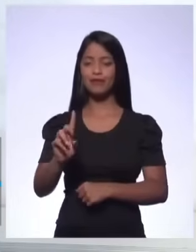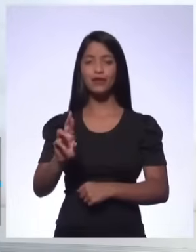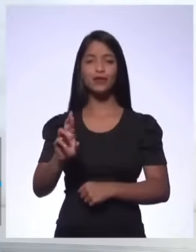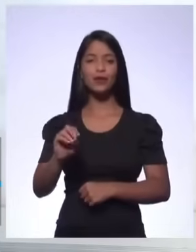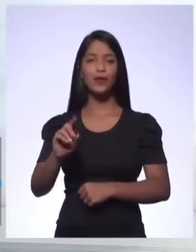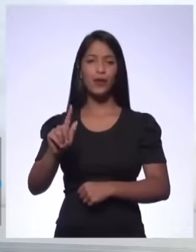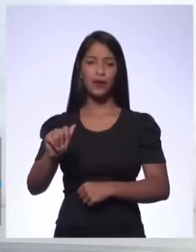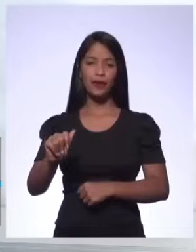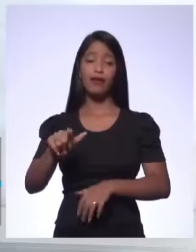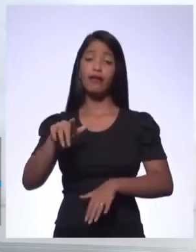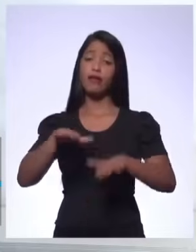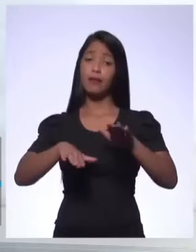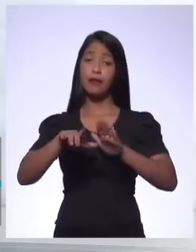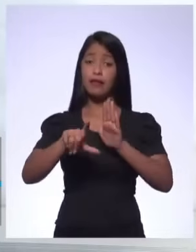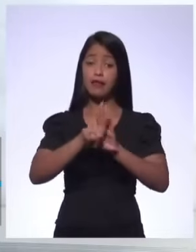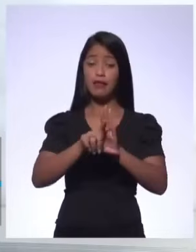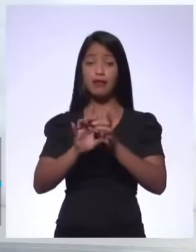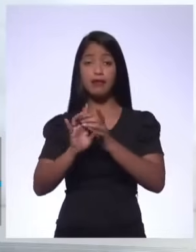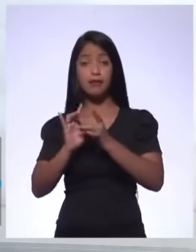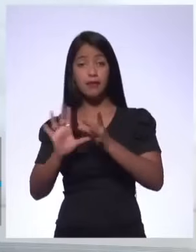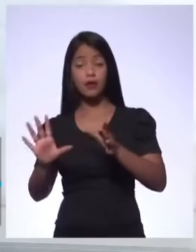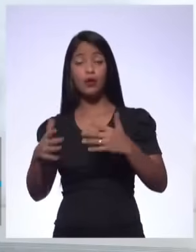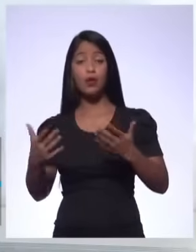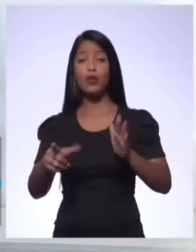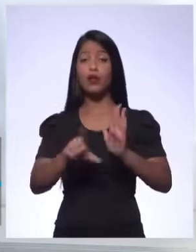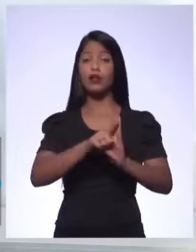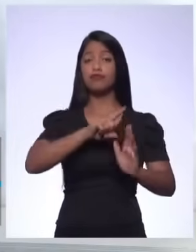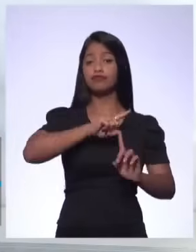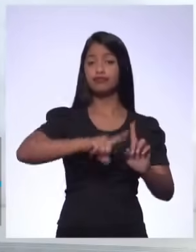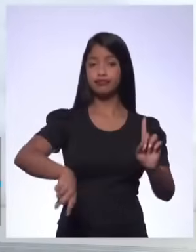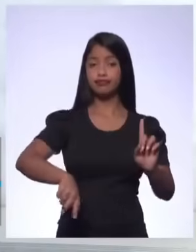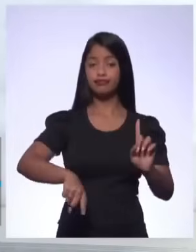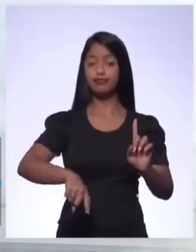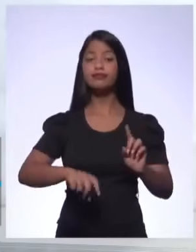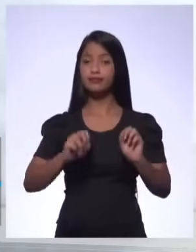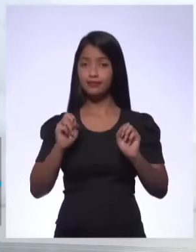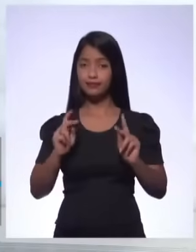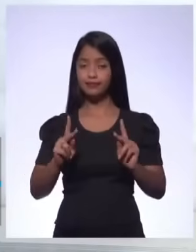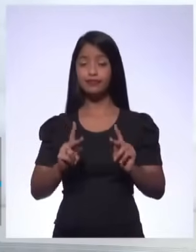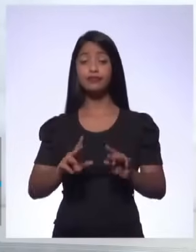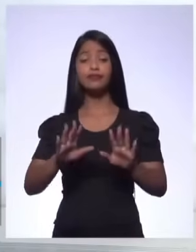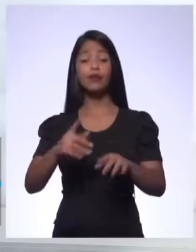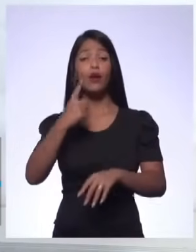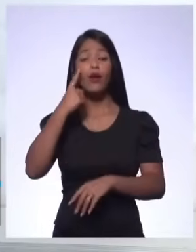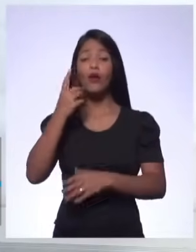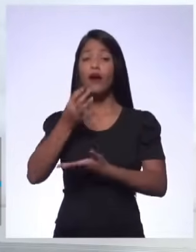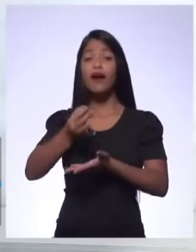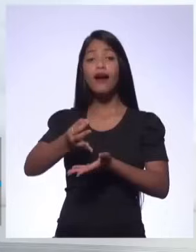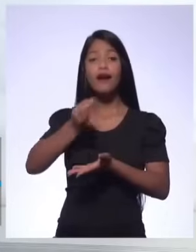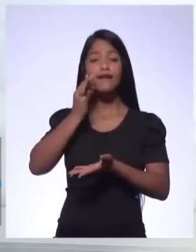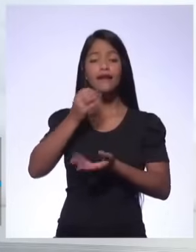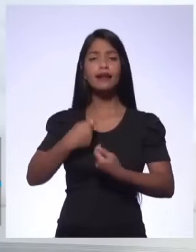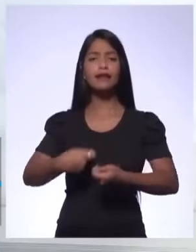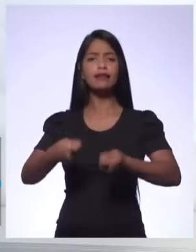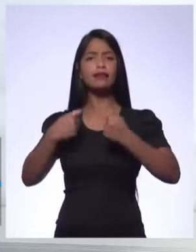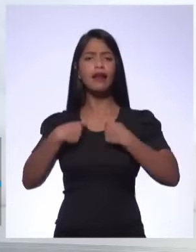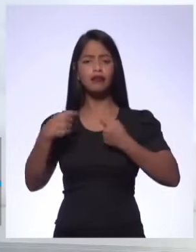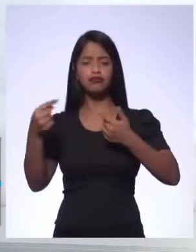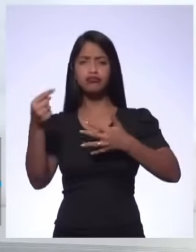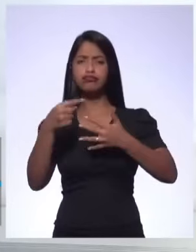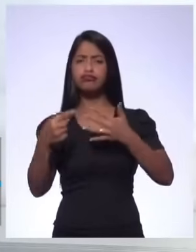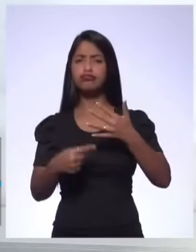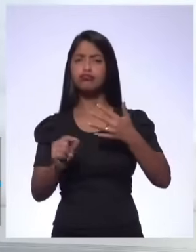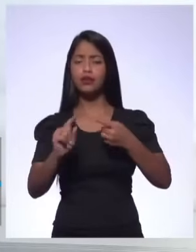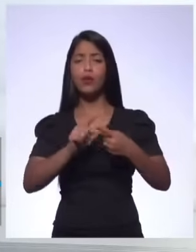é permitida por lei ou não, vai ser lícita ou ilícita, tá? Mas olha só o que o café pode causar em você. Ele